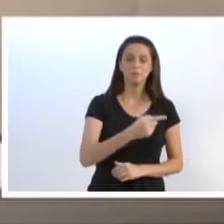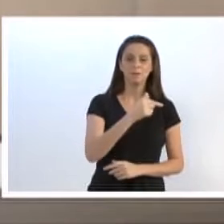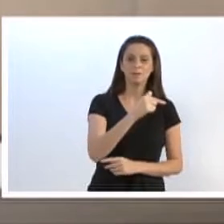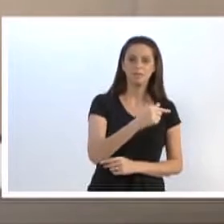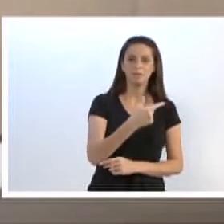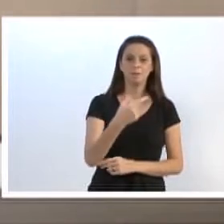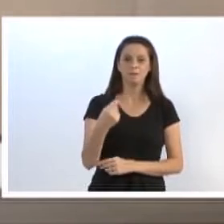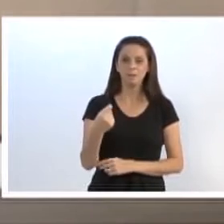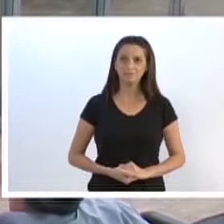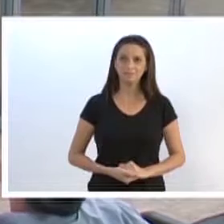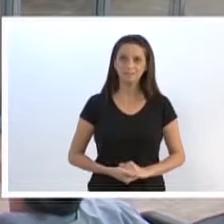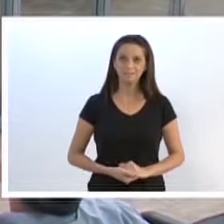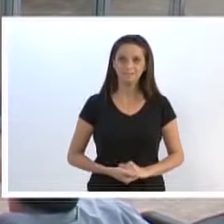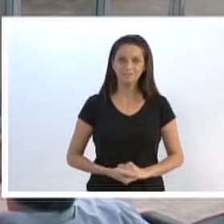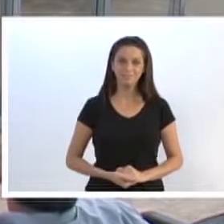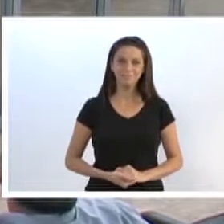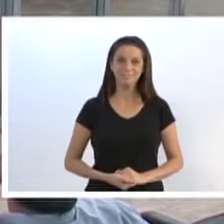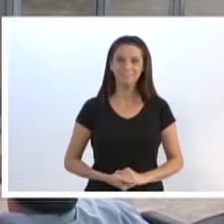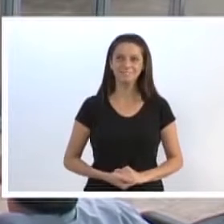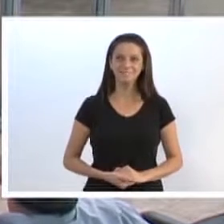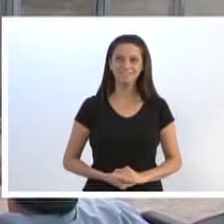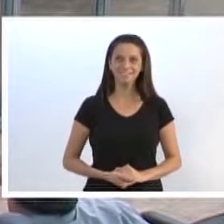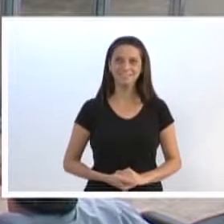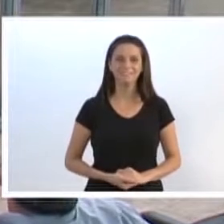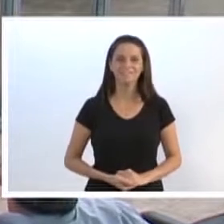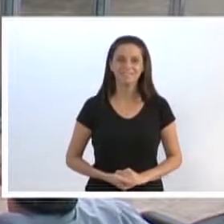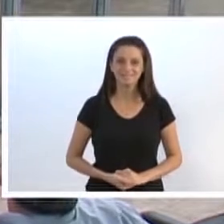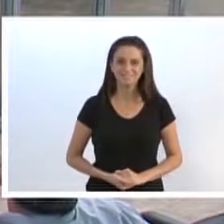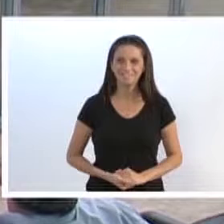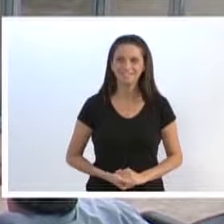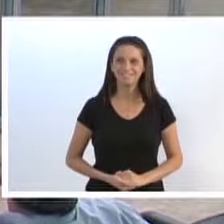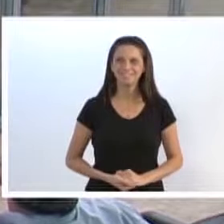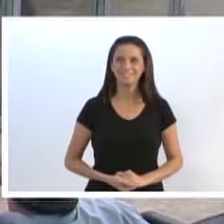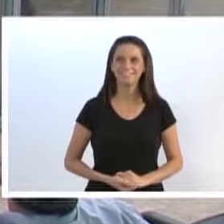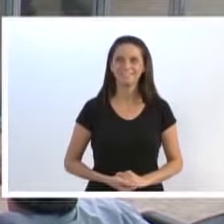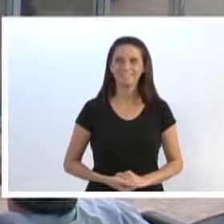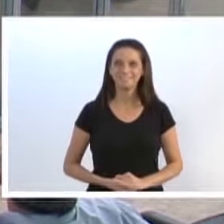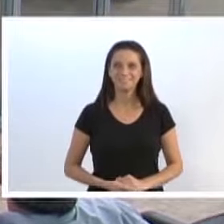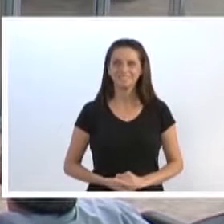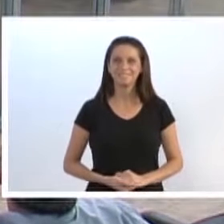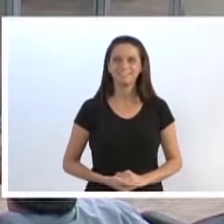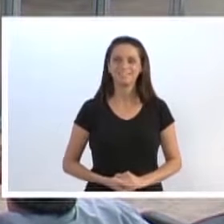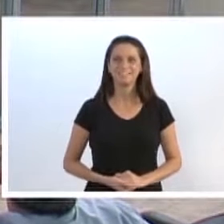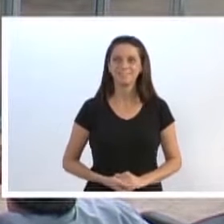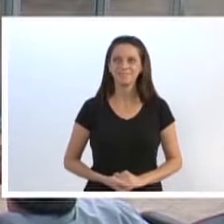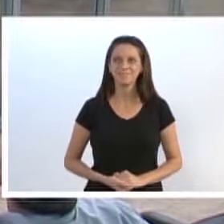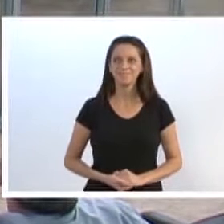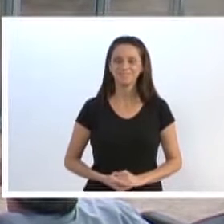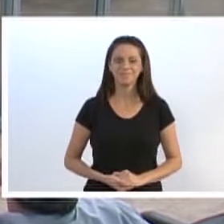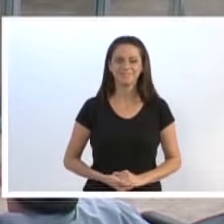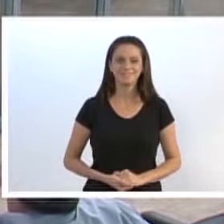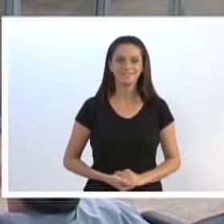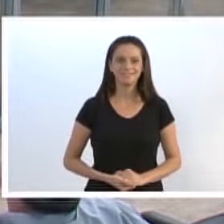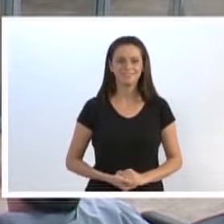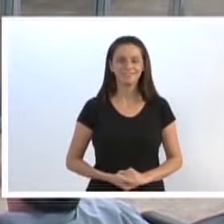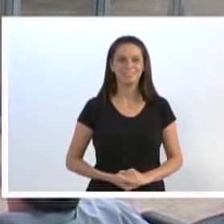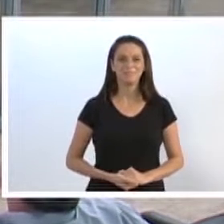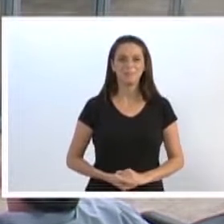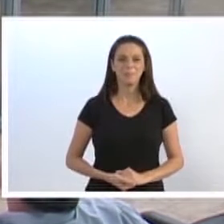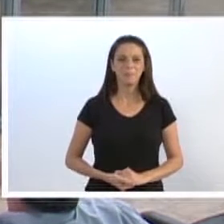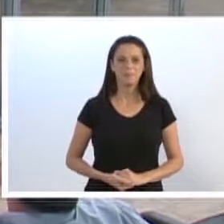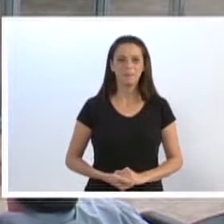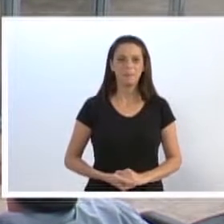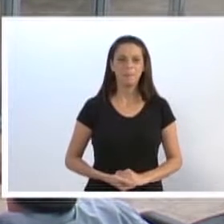temperatura pelos estabelecimentos que manipulam alimentos e institui os requisitos de boas práticas para